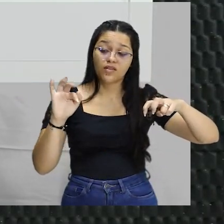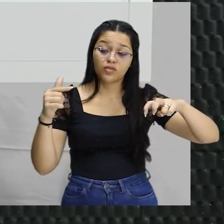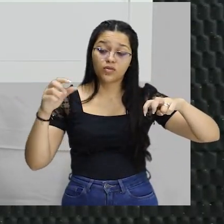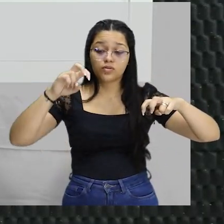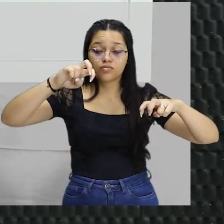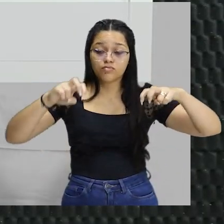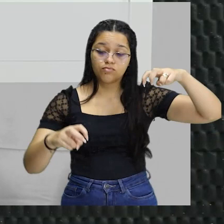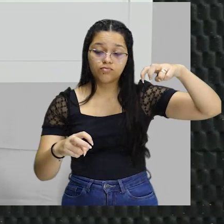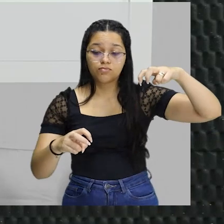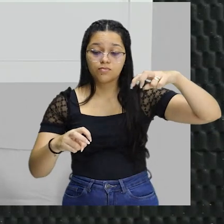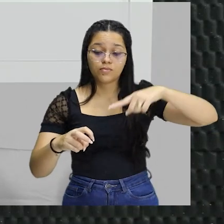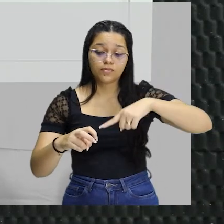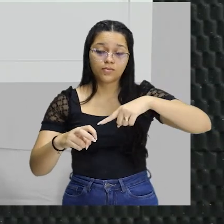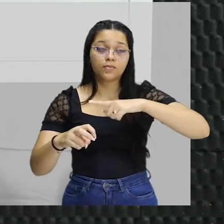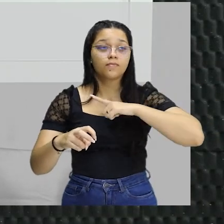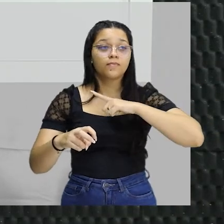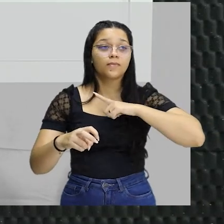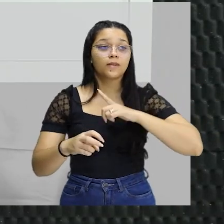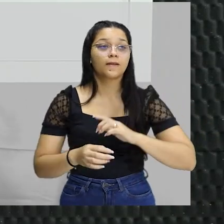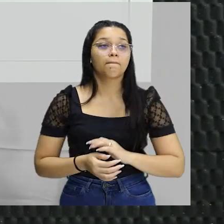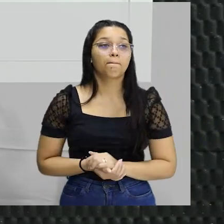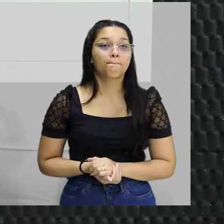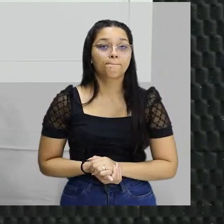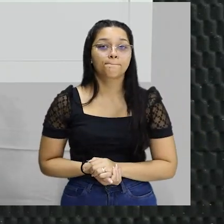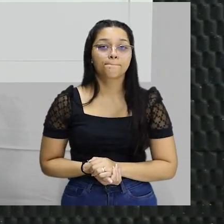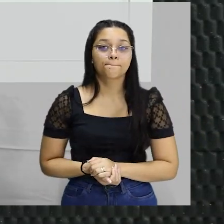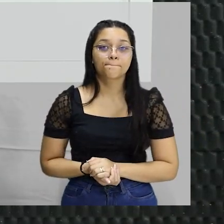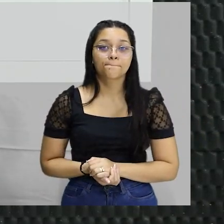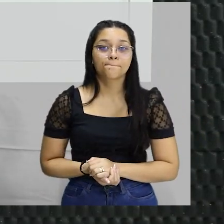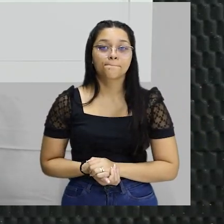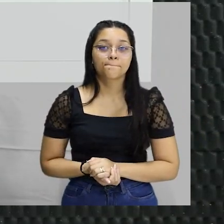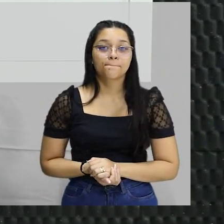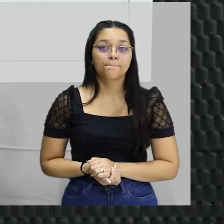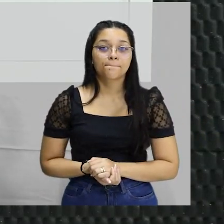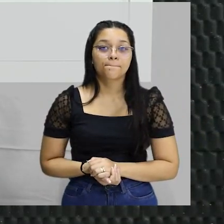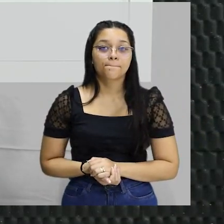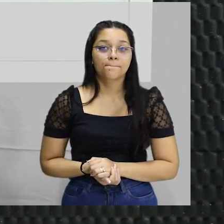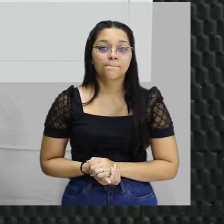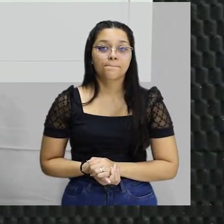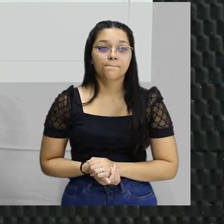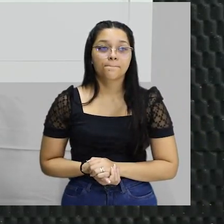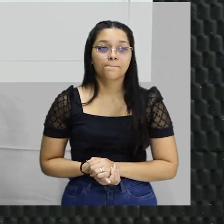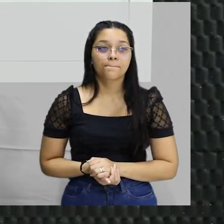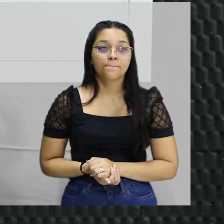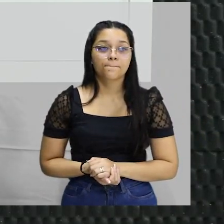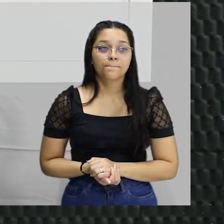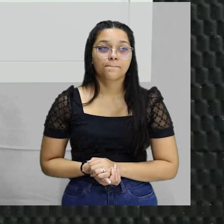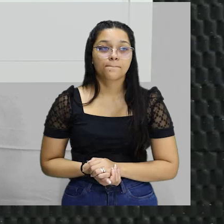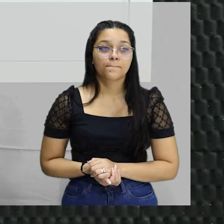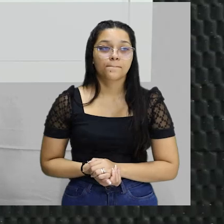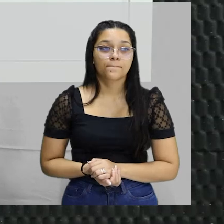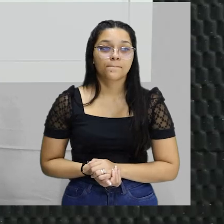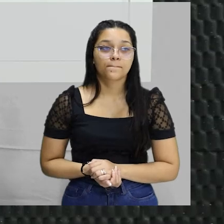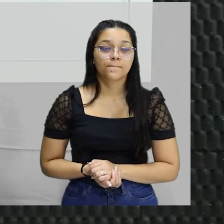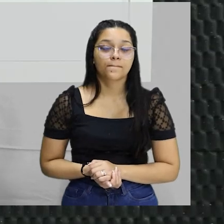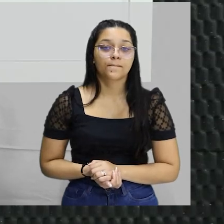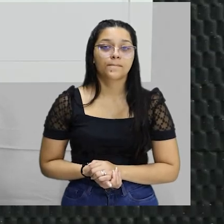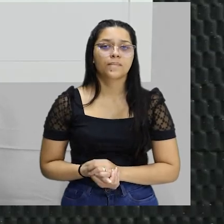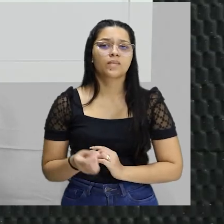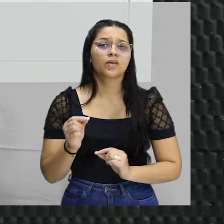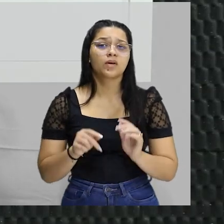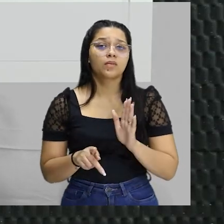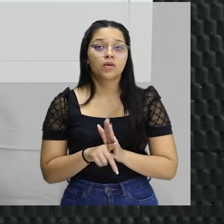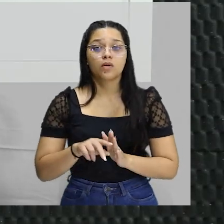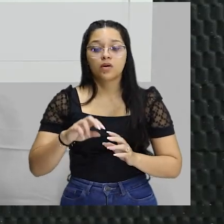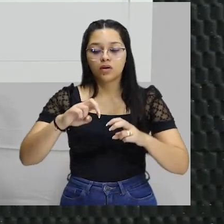certo? F2 ele gira esta barra neste sentido, certo? Que é o